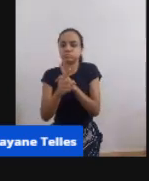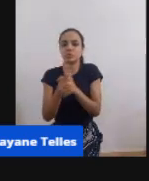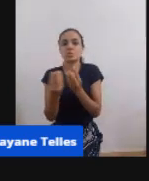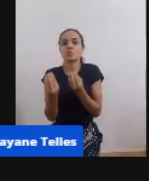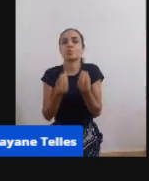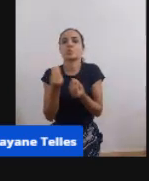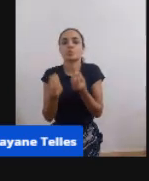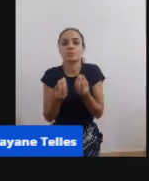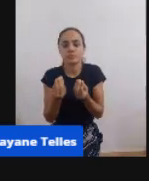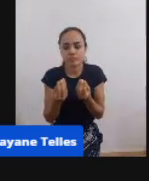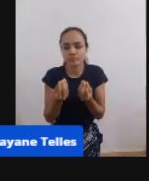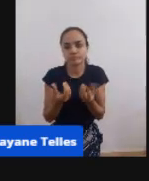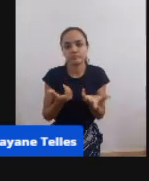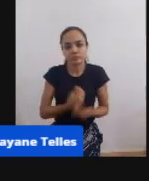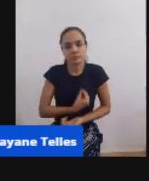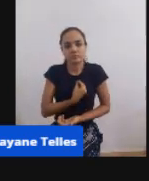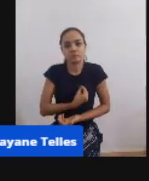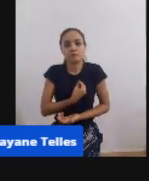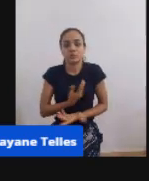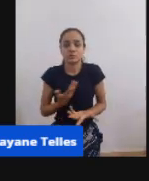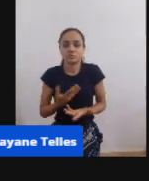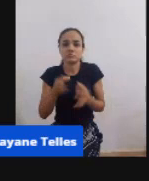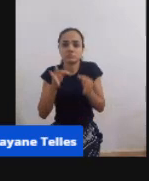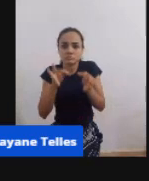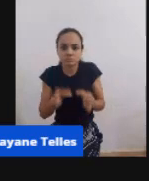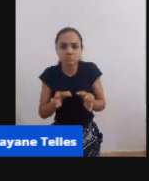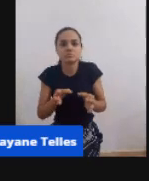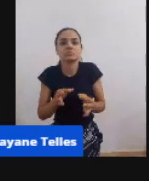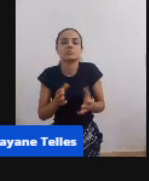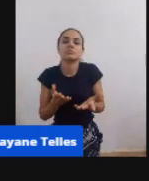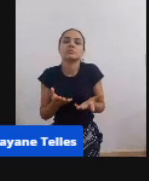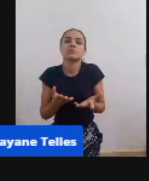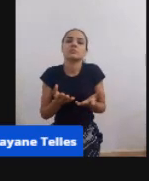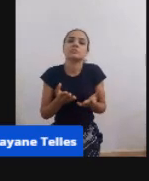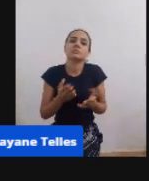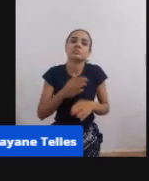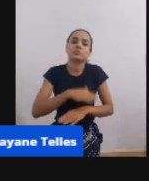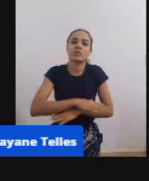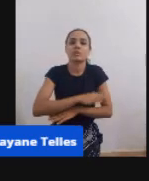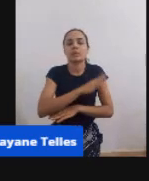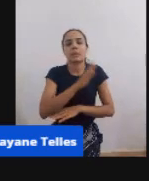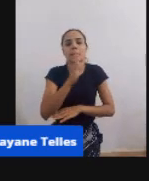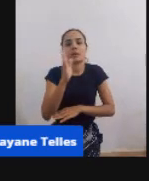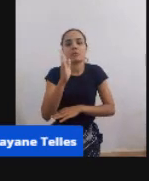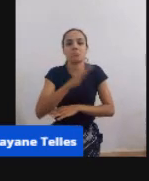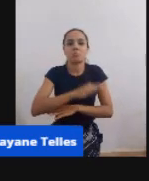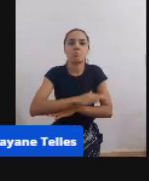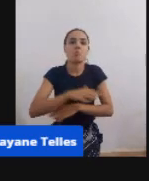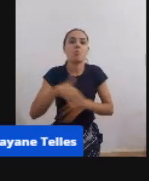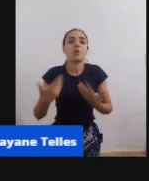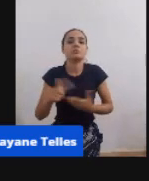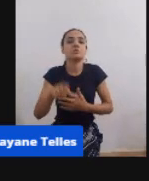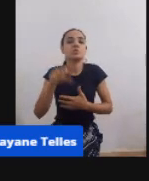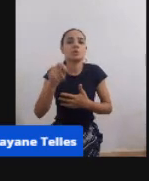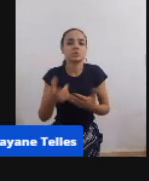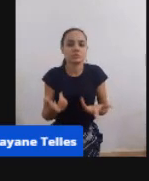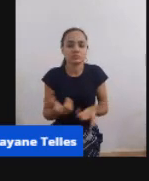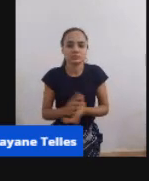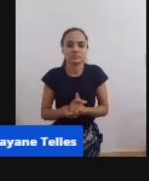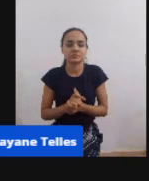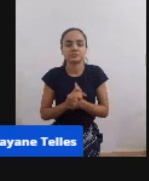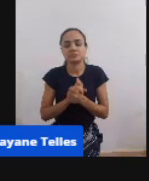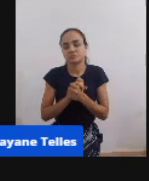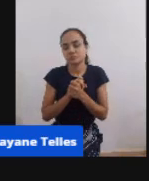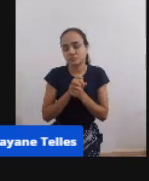recebido, feito essa ação dialógica com os alunos, recebido essas atividades, observado a correção, visto